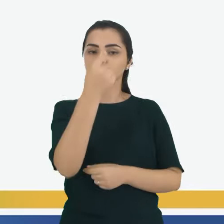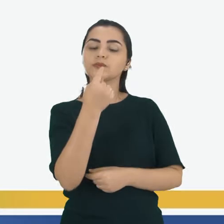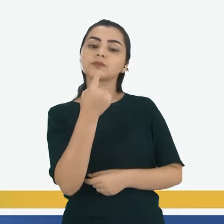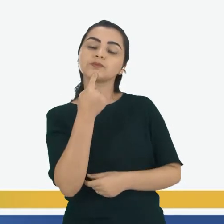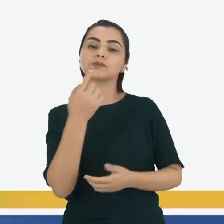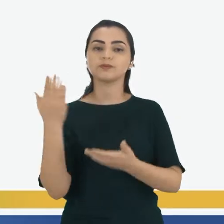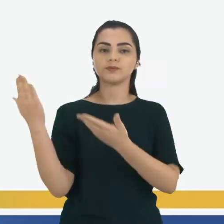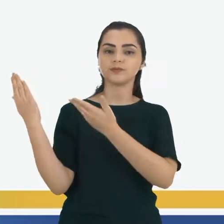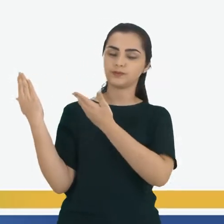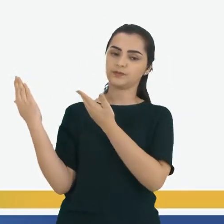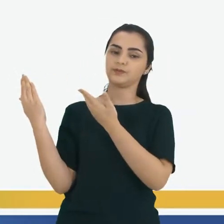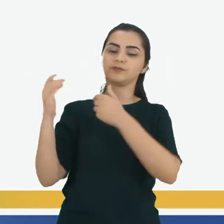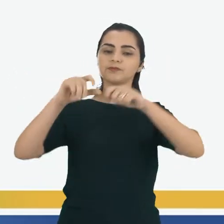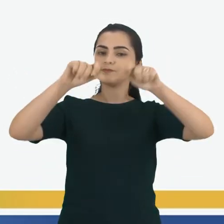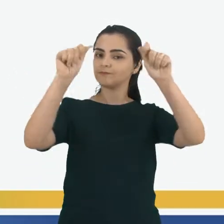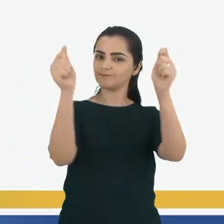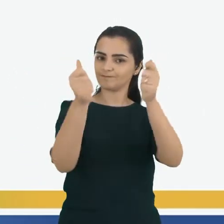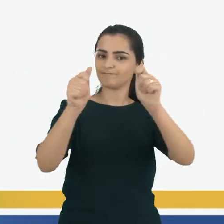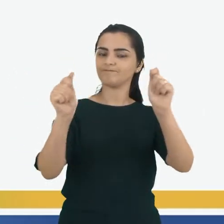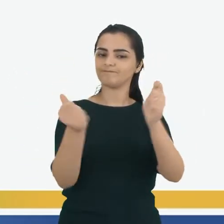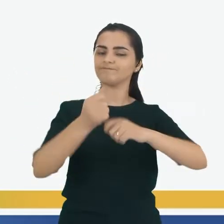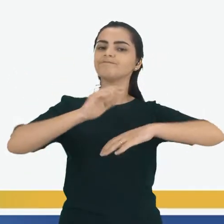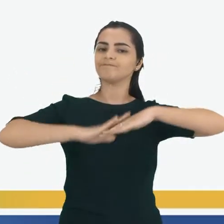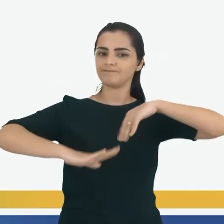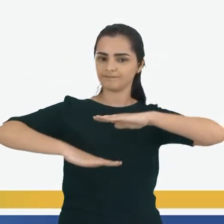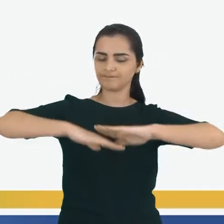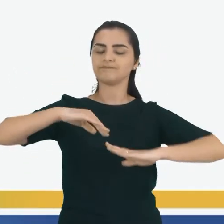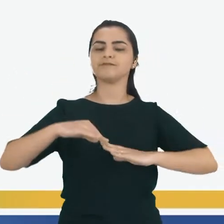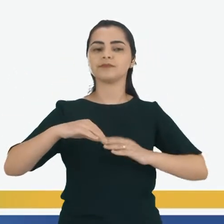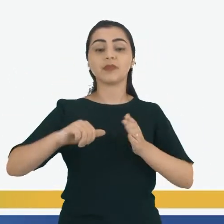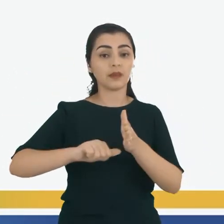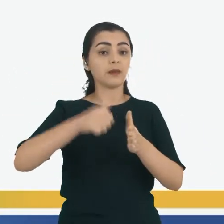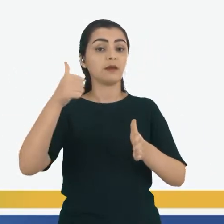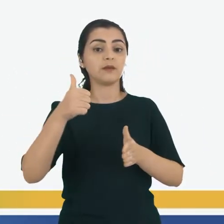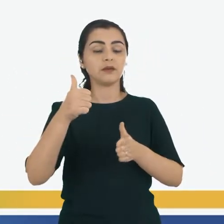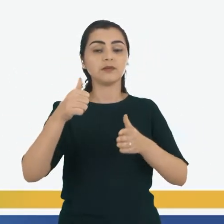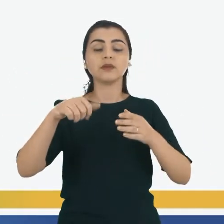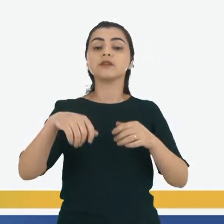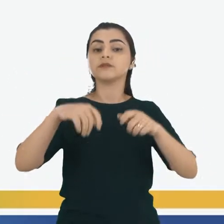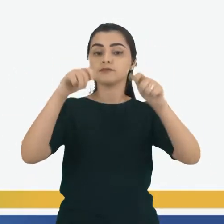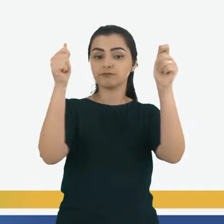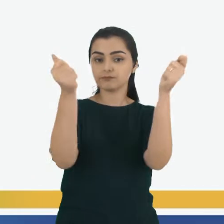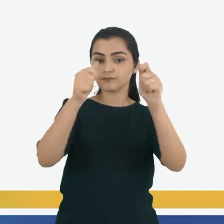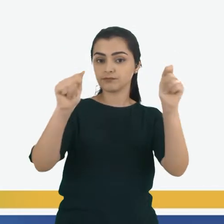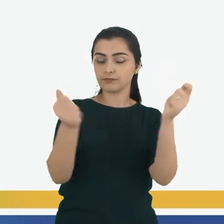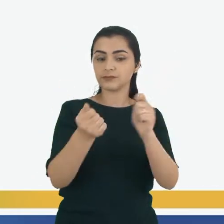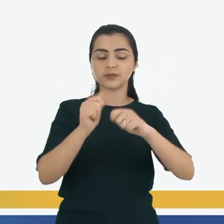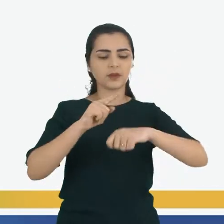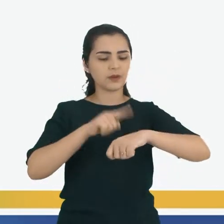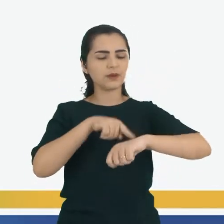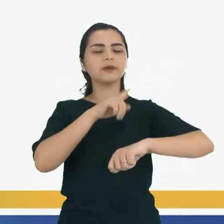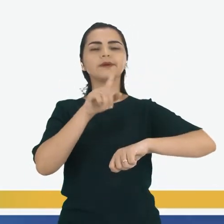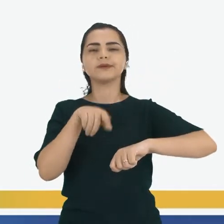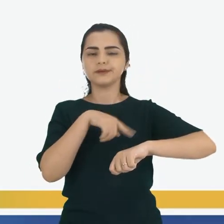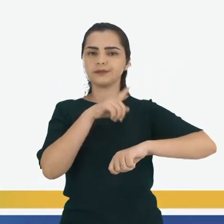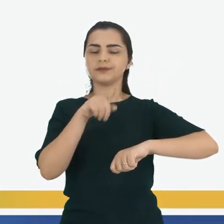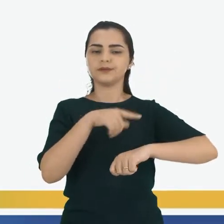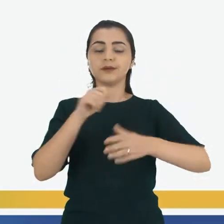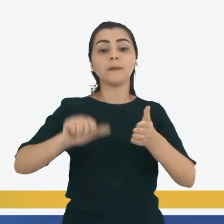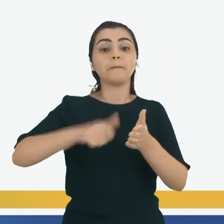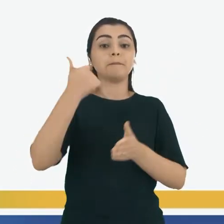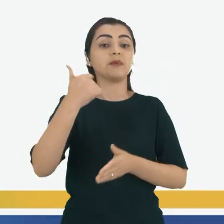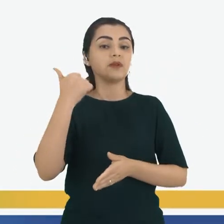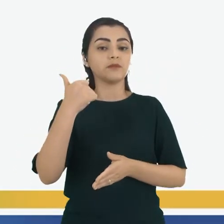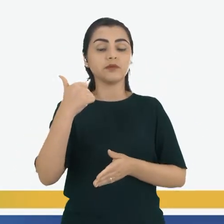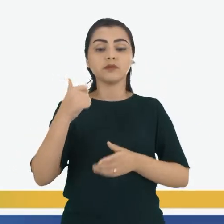outras modelagens desse artista. Essa primeira passatempo, ele ganhou primeiro lugar no